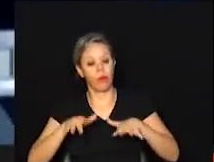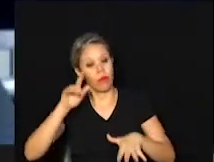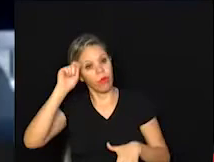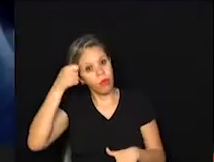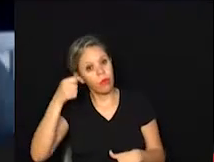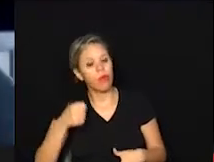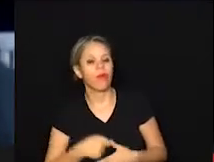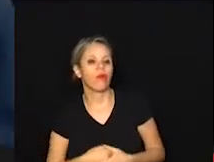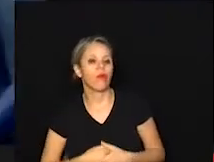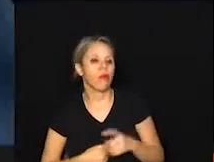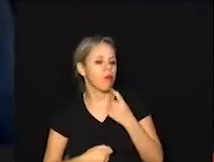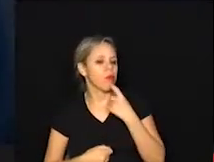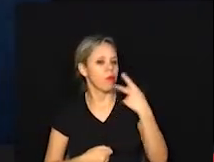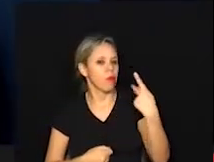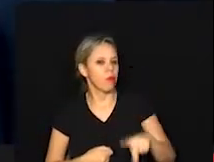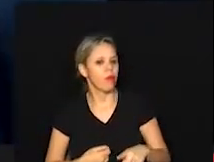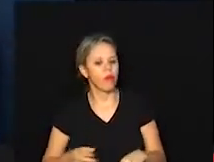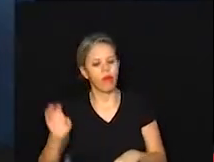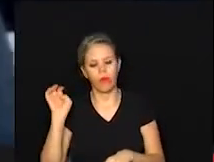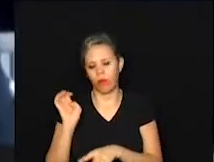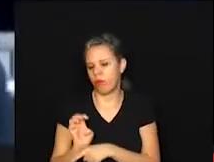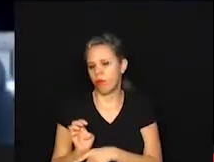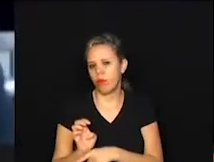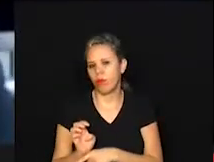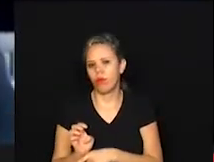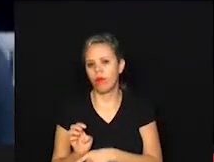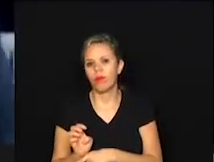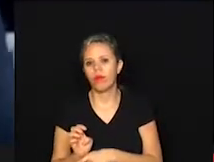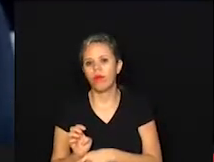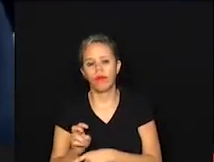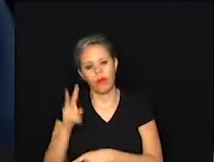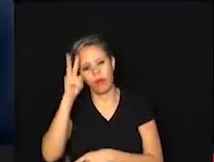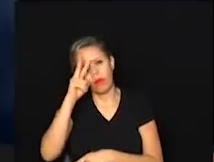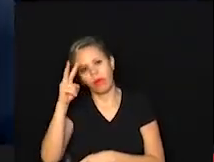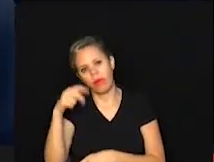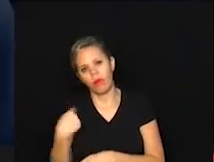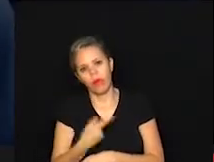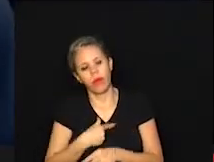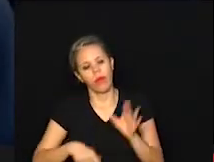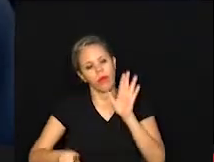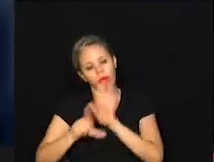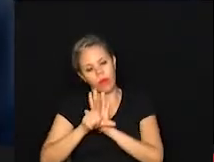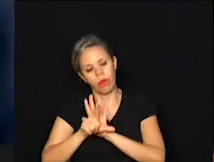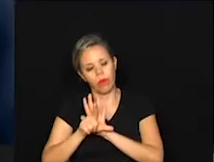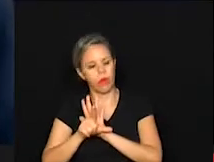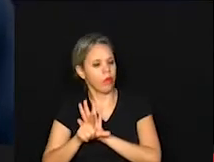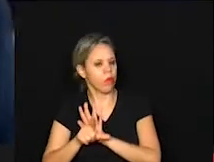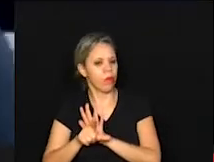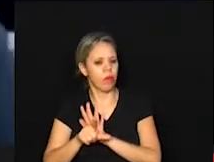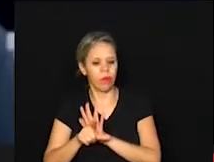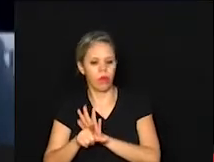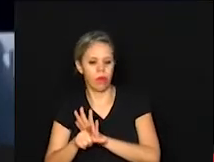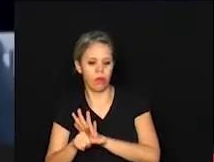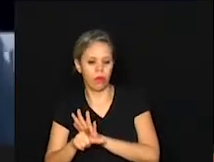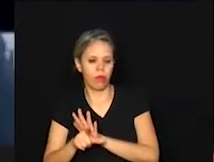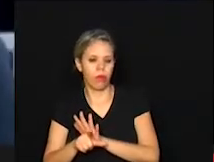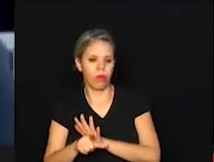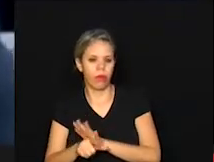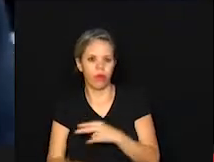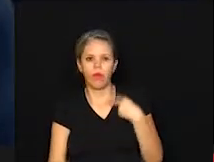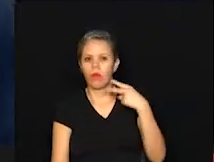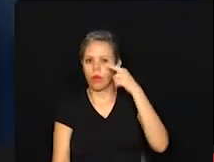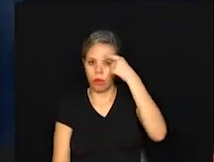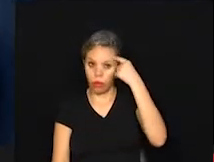negro campineiro, estadual, e lembrando que a nossa lei, viu, vereadora